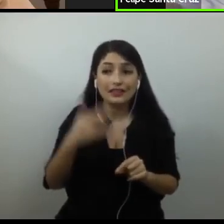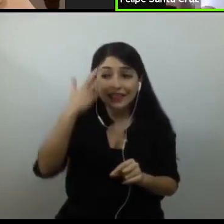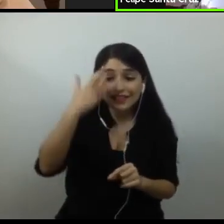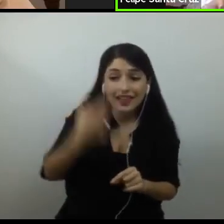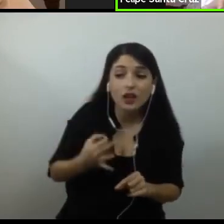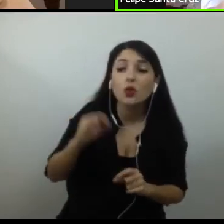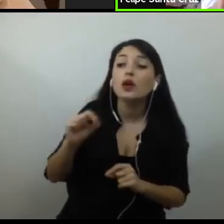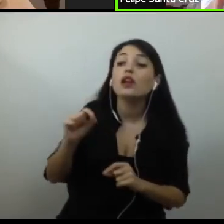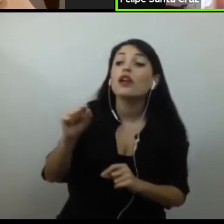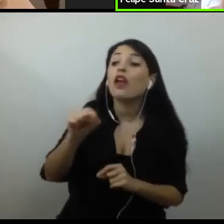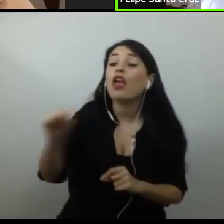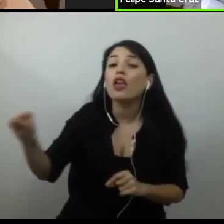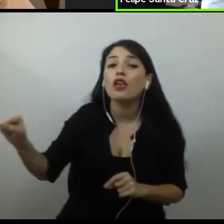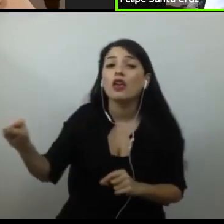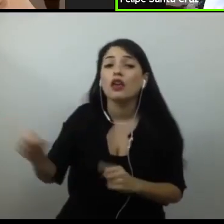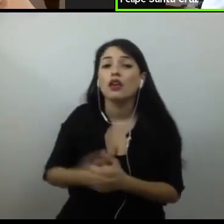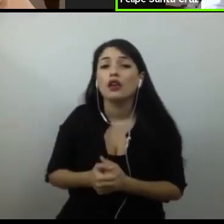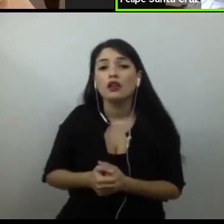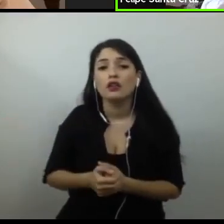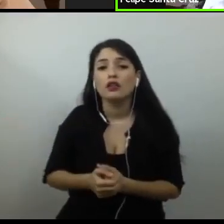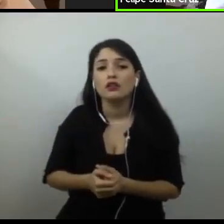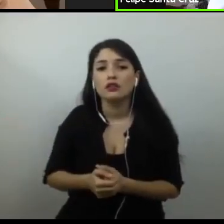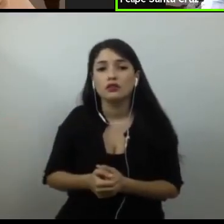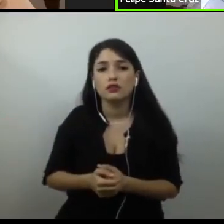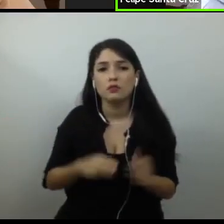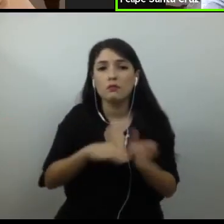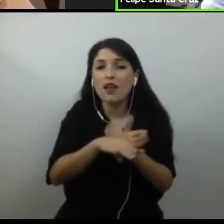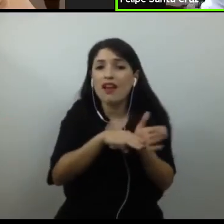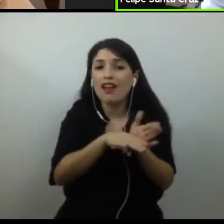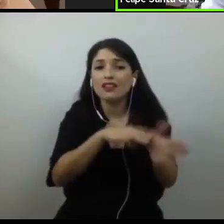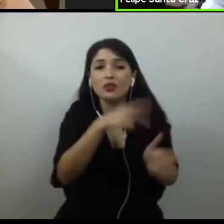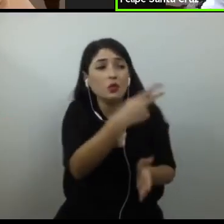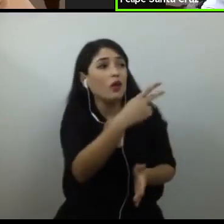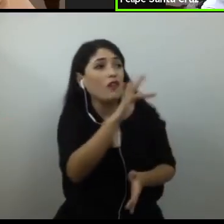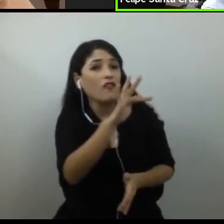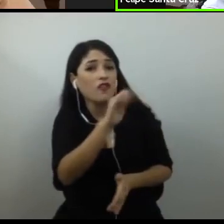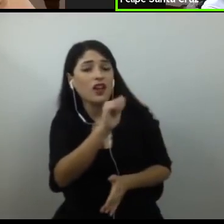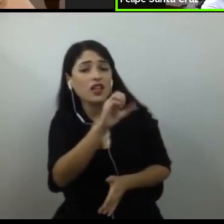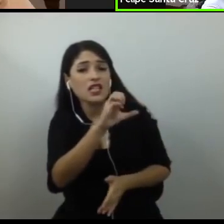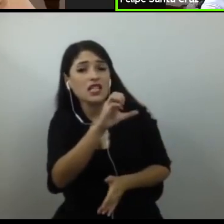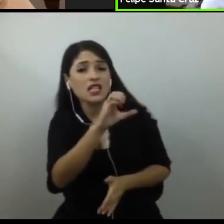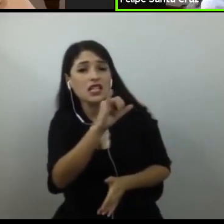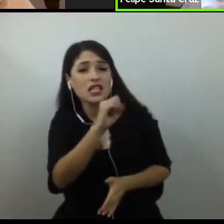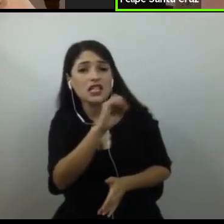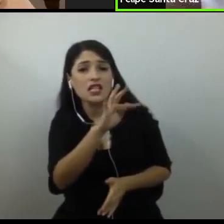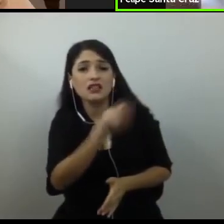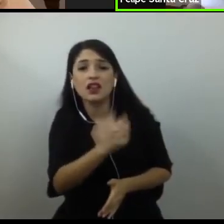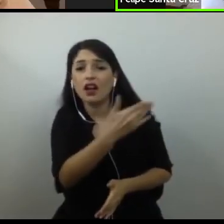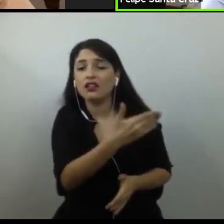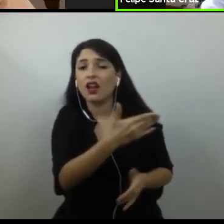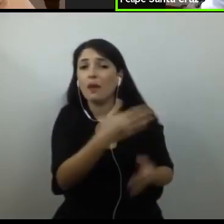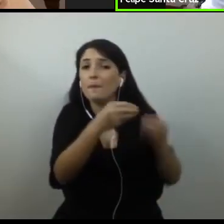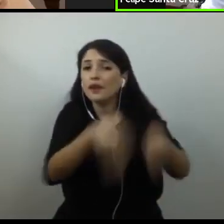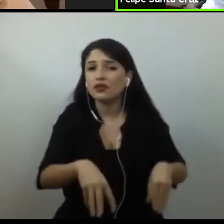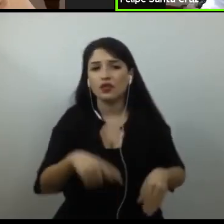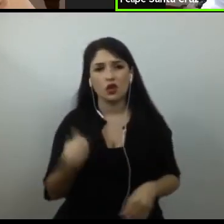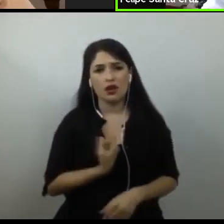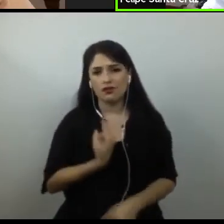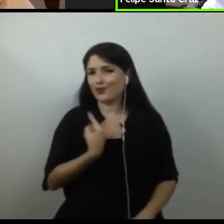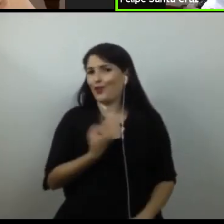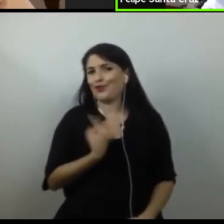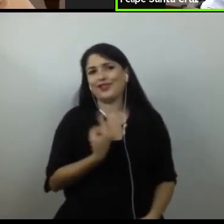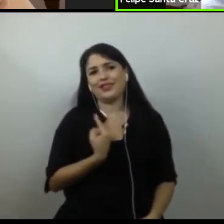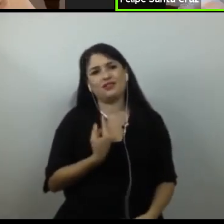elas estão apontando que esse método fascista está atingindo a sua área. Né? Sozinhos nós não temos